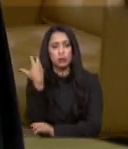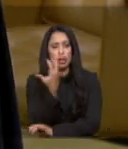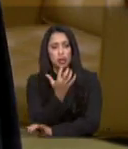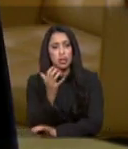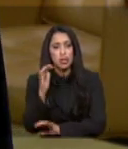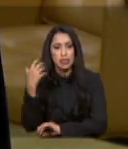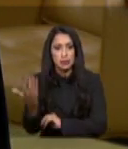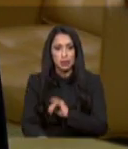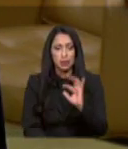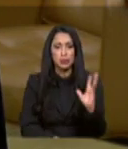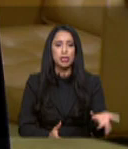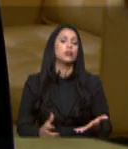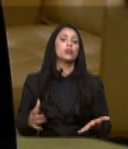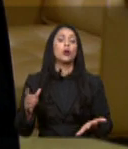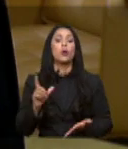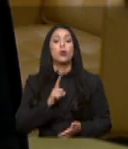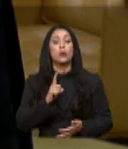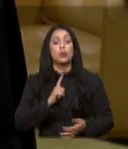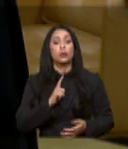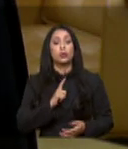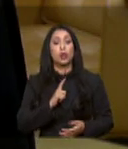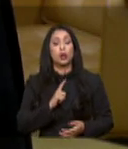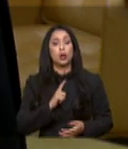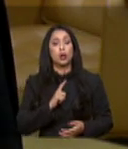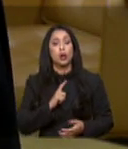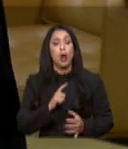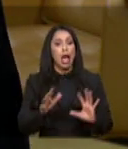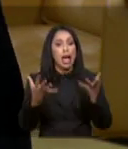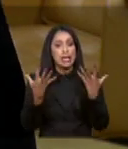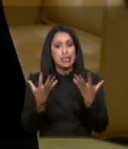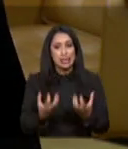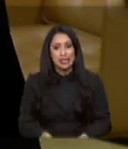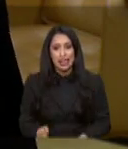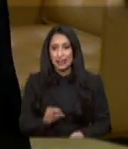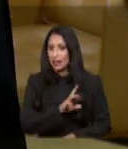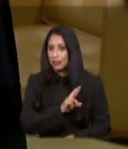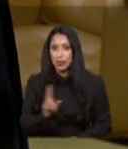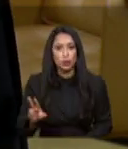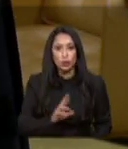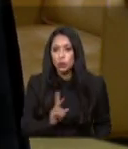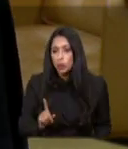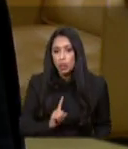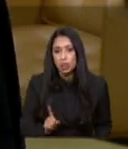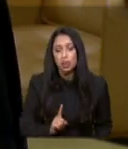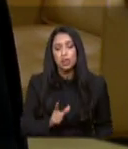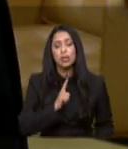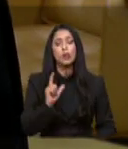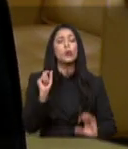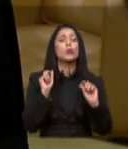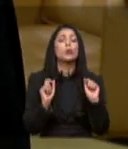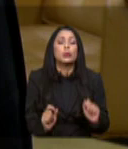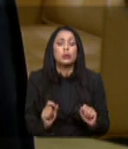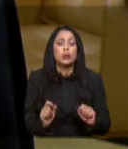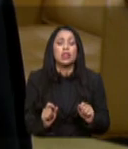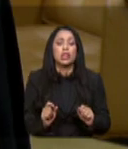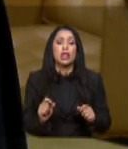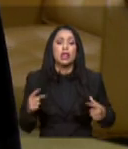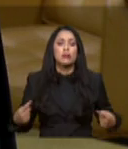Plano Nacional, eixo específico, tolerância zero. Eu destaco aqui outra operação importante, que trata-se do Centro